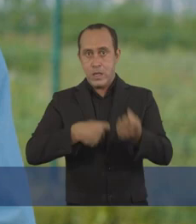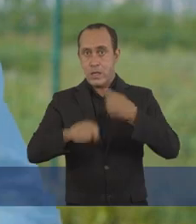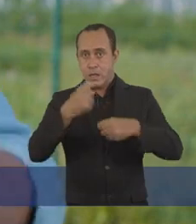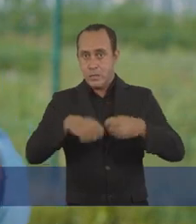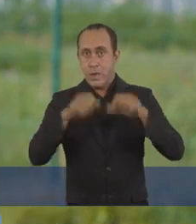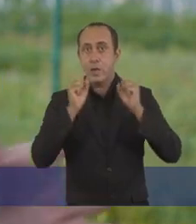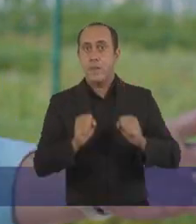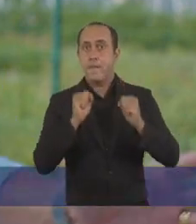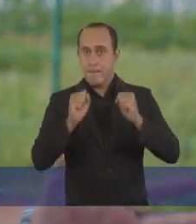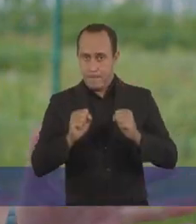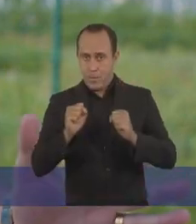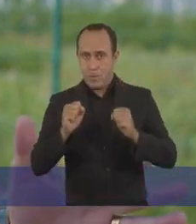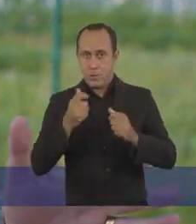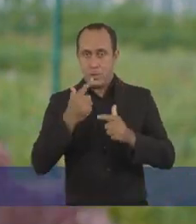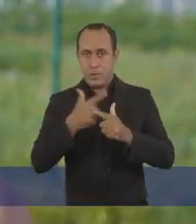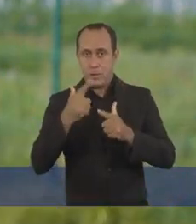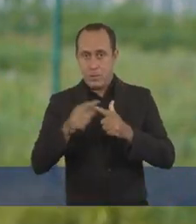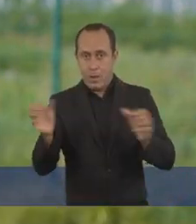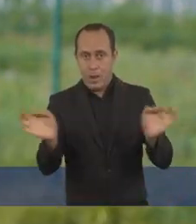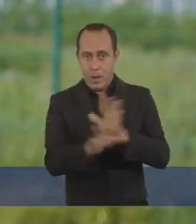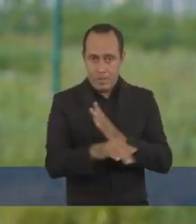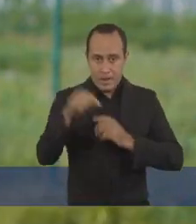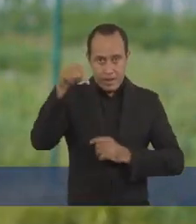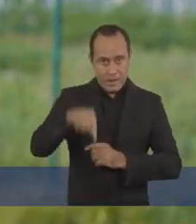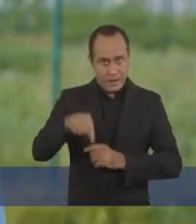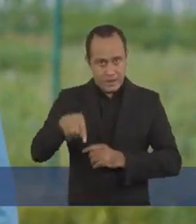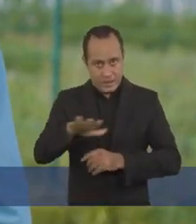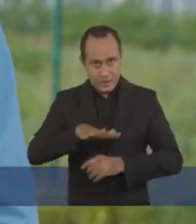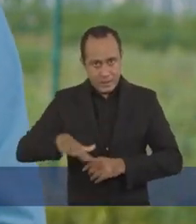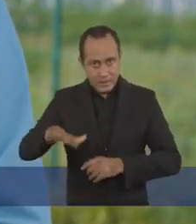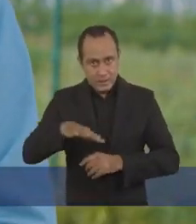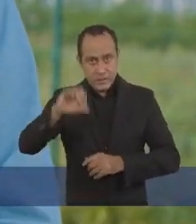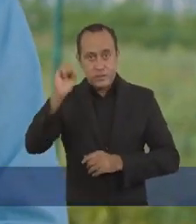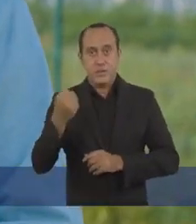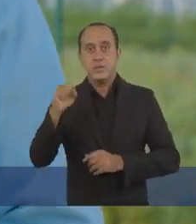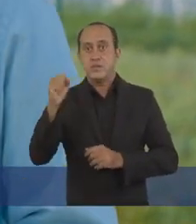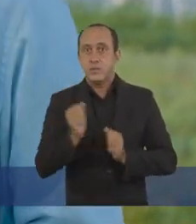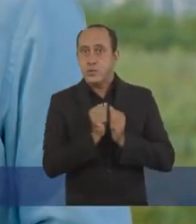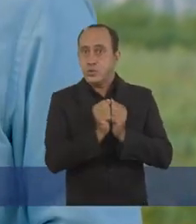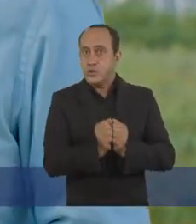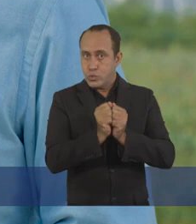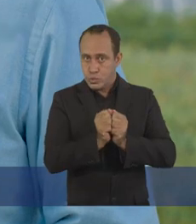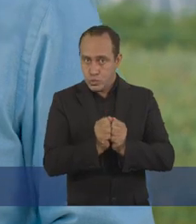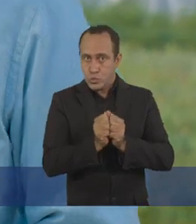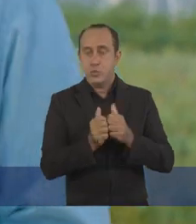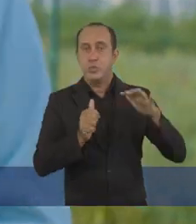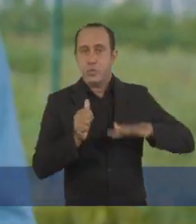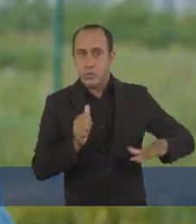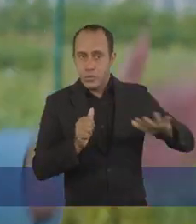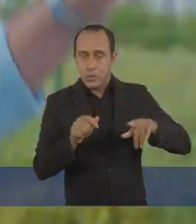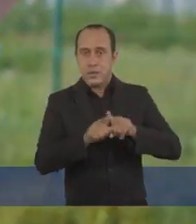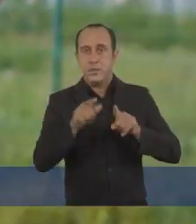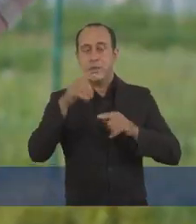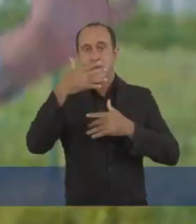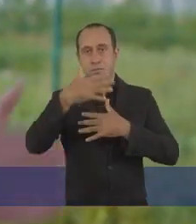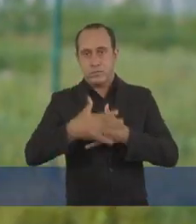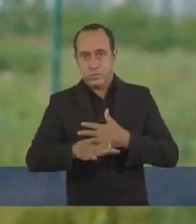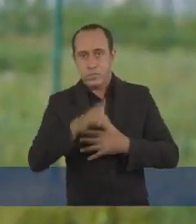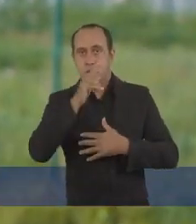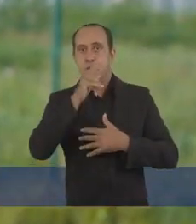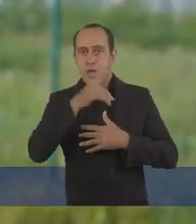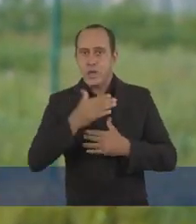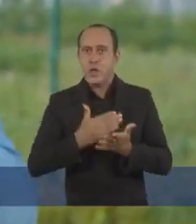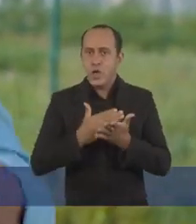economia capaz de enfrentar a crise. E é daqui, da zona portuária de Sergipe, ao lado do Parque Eólico e da Termoelétrica,